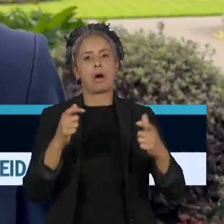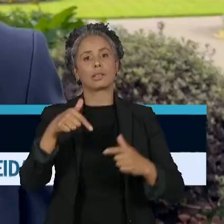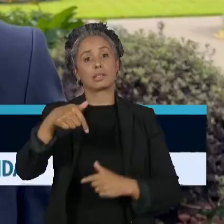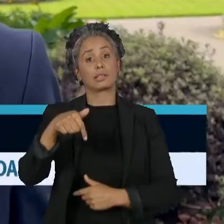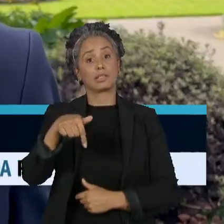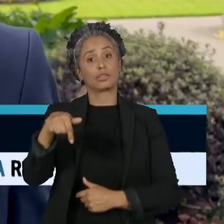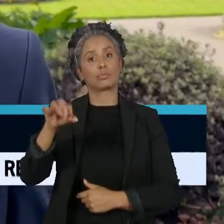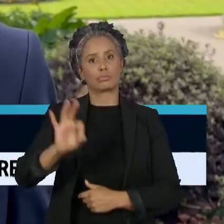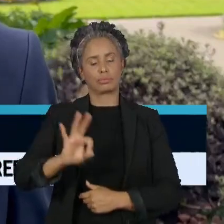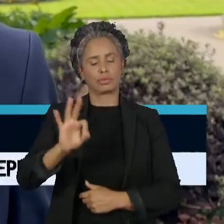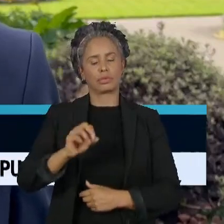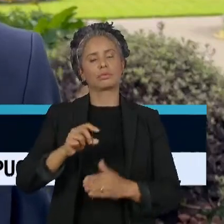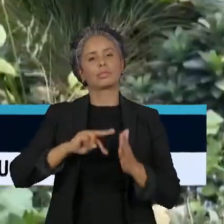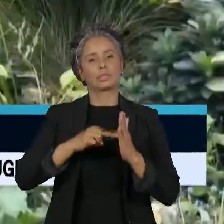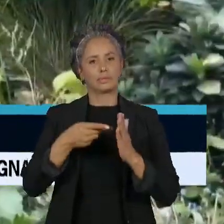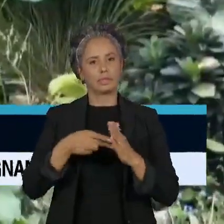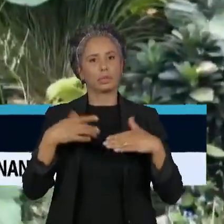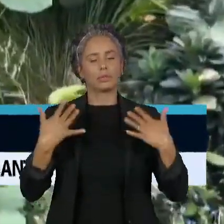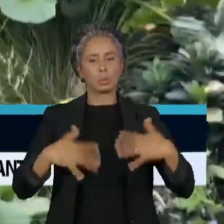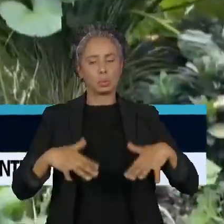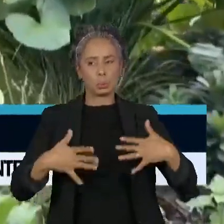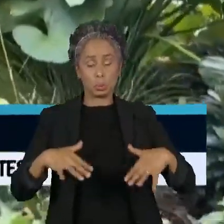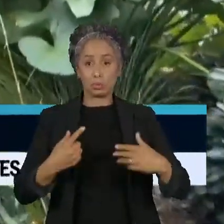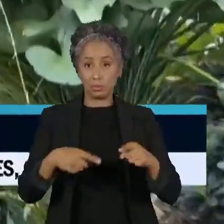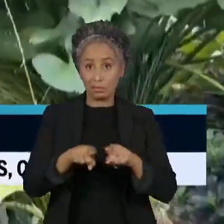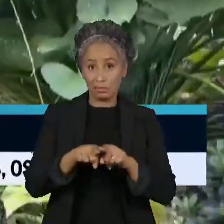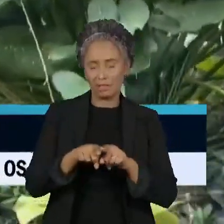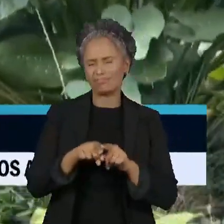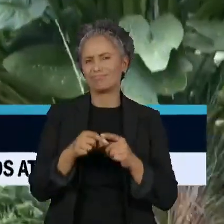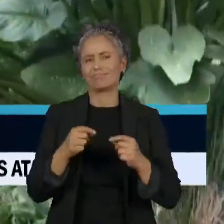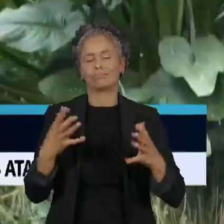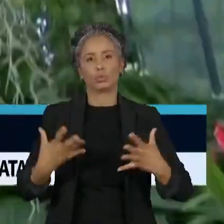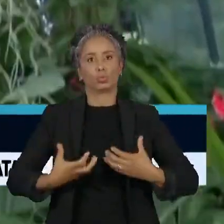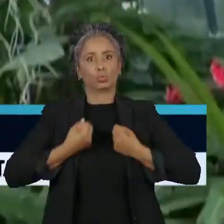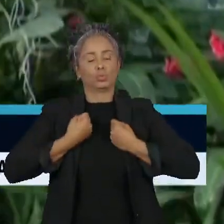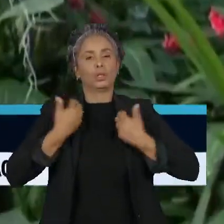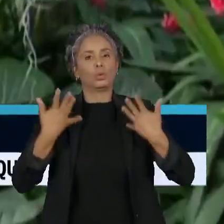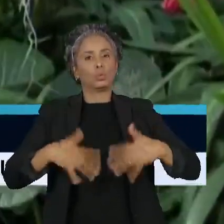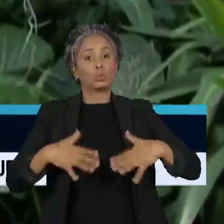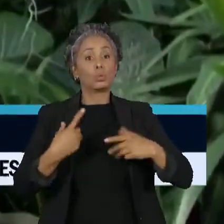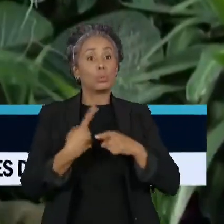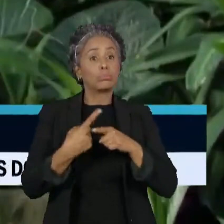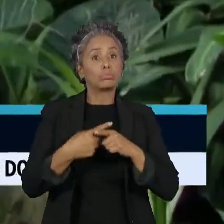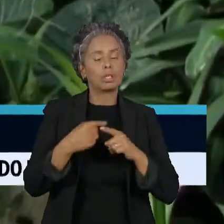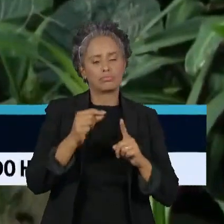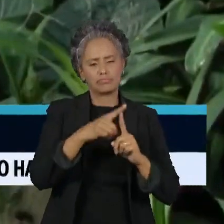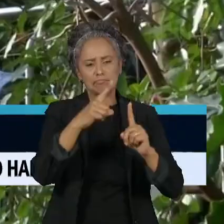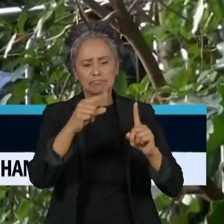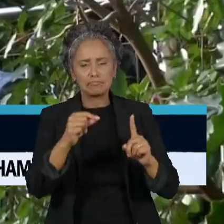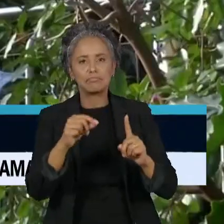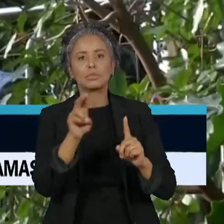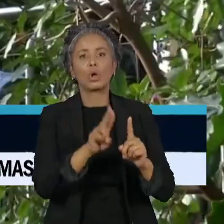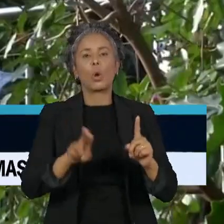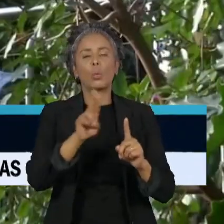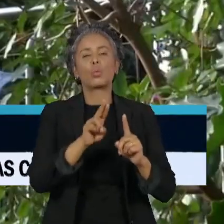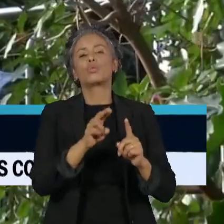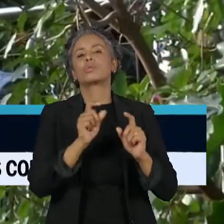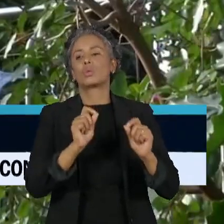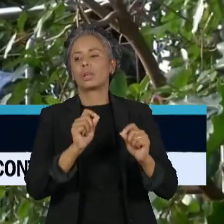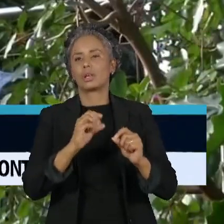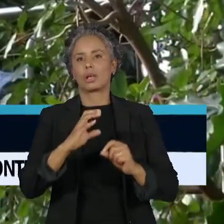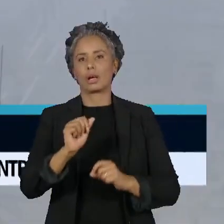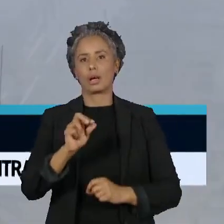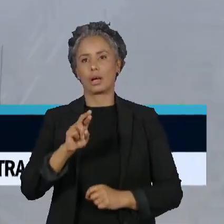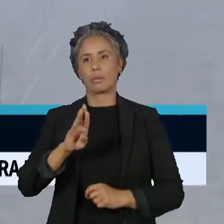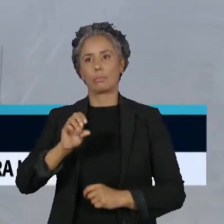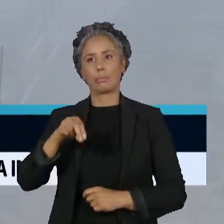seja, 3/4 de todas as espécies. A cifra é assustadora, especialmente porque os vegetais usam carbono em seu crescimento e,